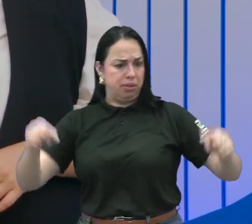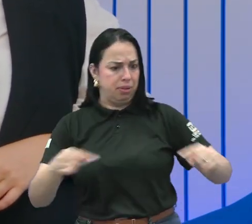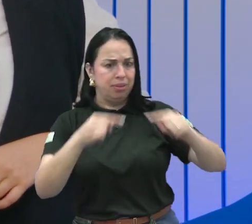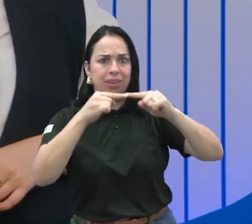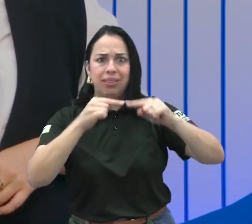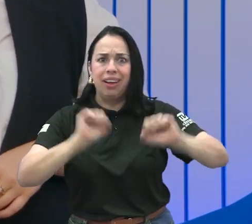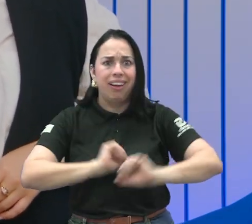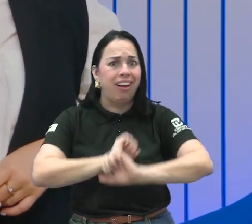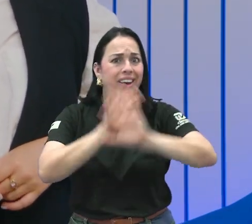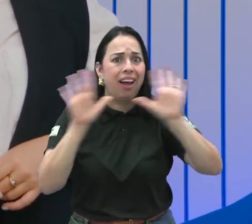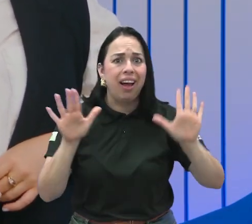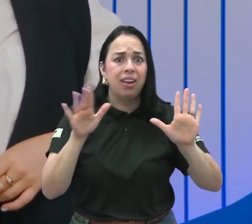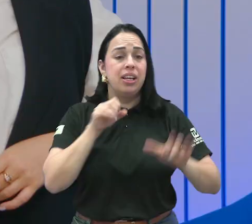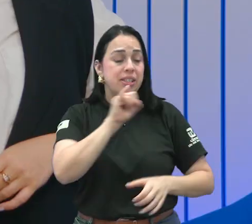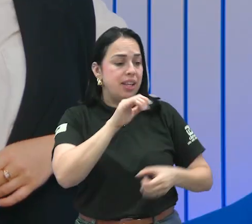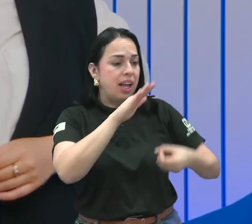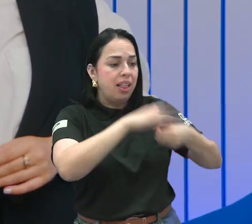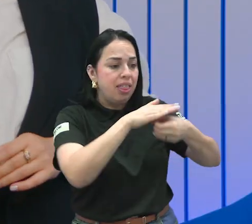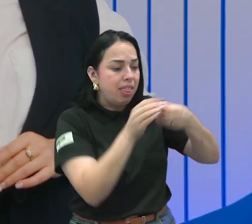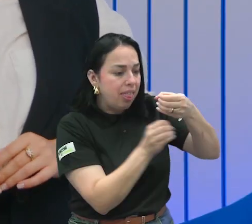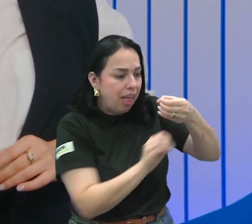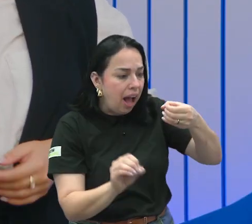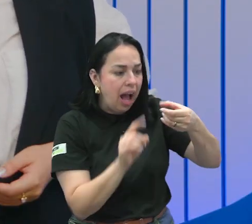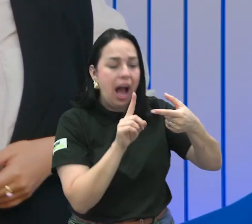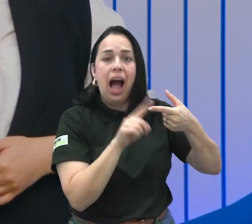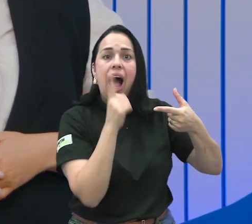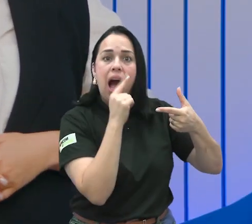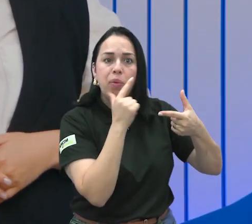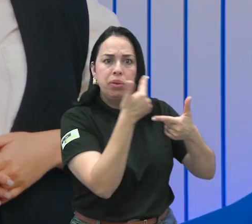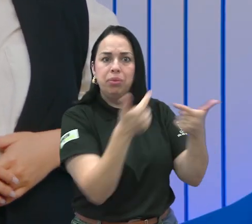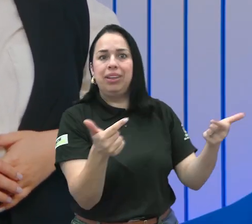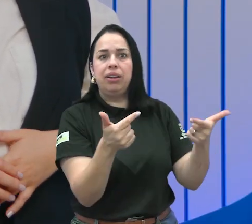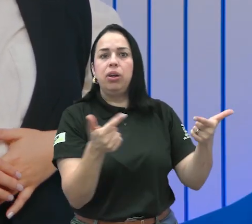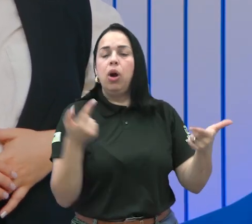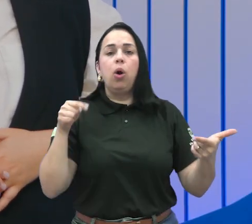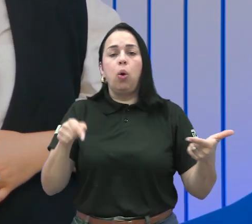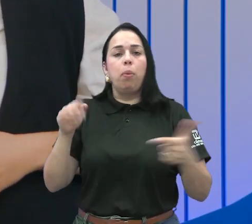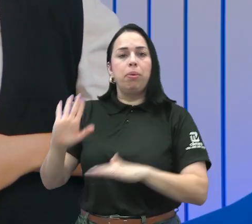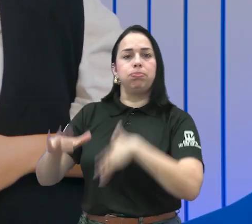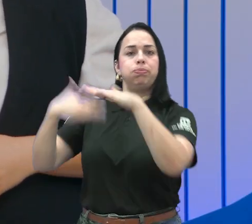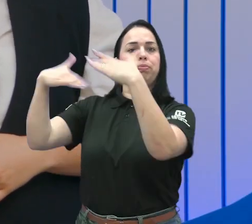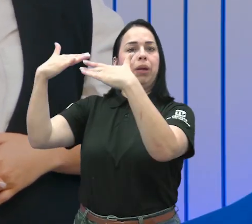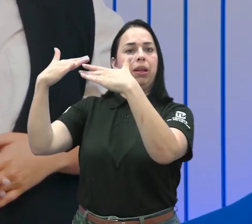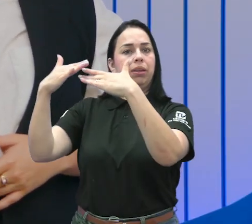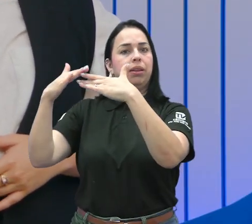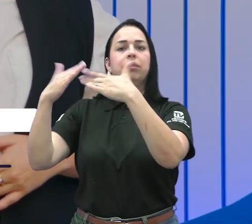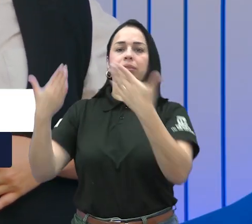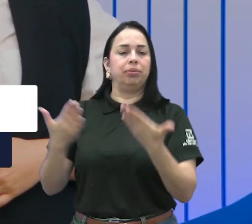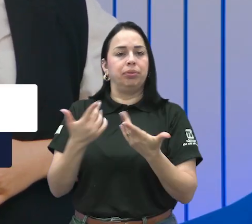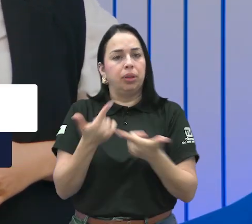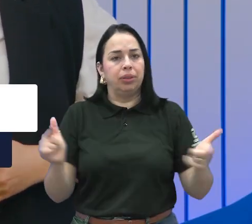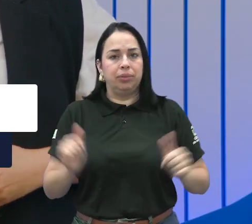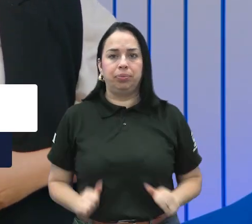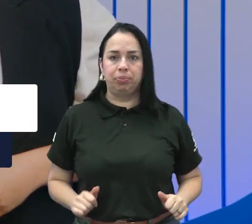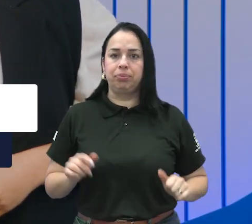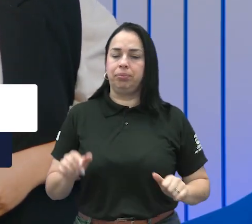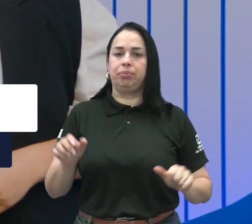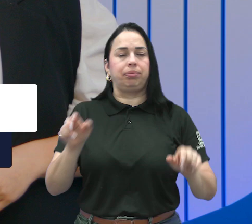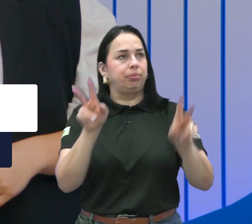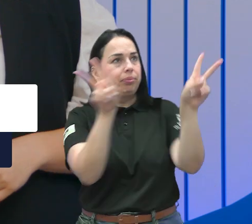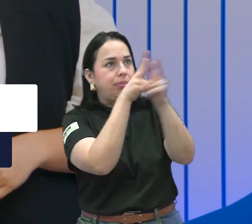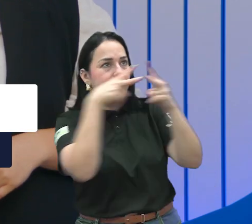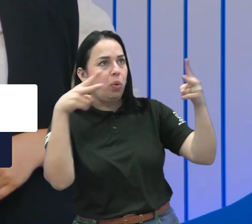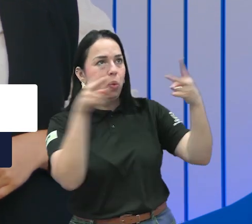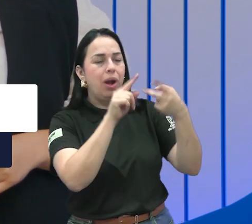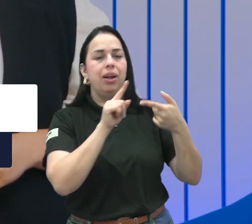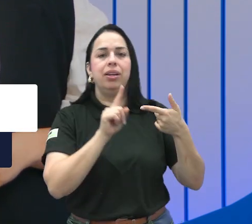mais clara. Sem saneamento e sem água tratada, por exemplo, também não há o desenvolvimento humano. Questões como poluição do ar e da